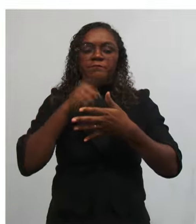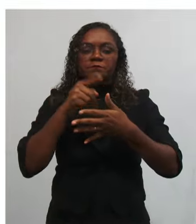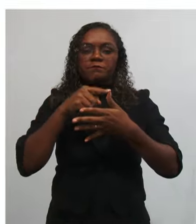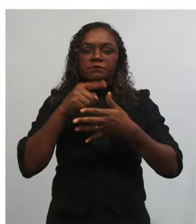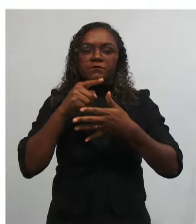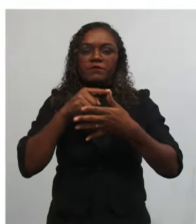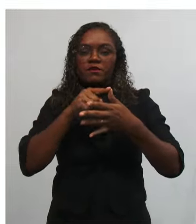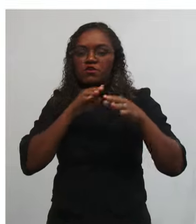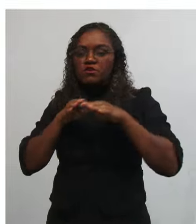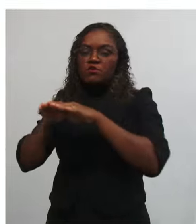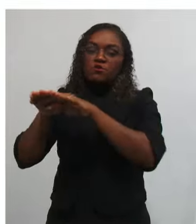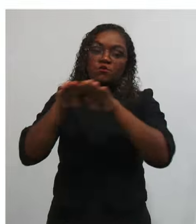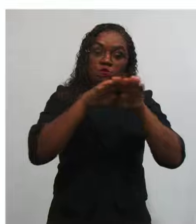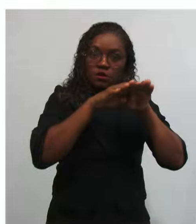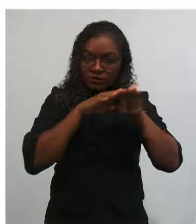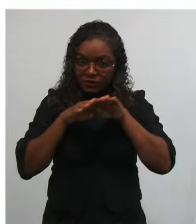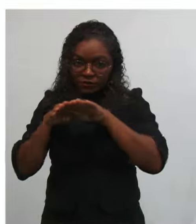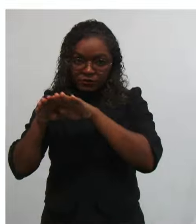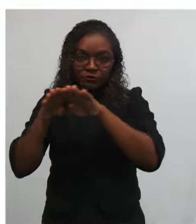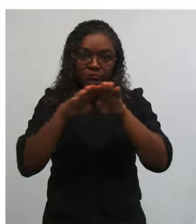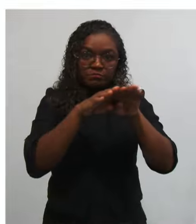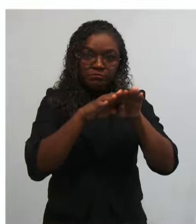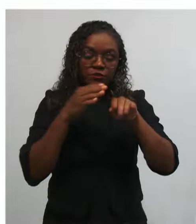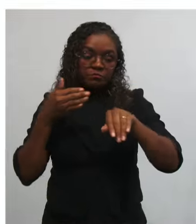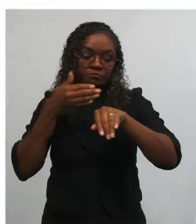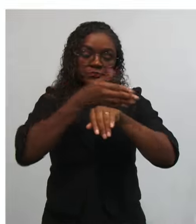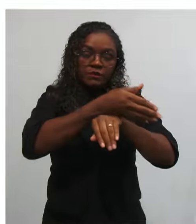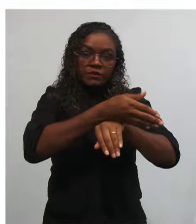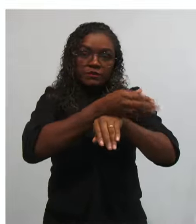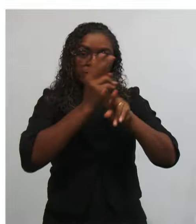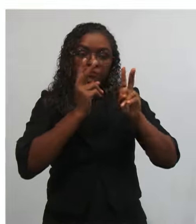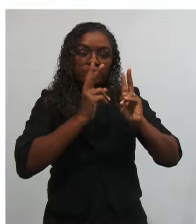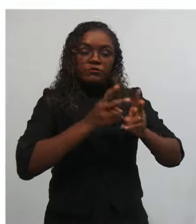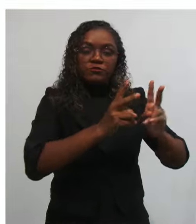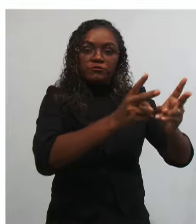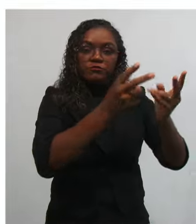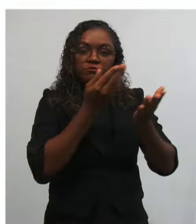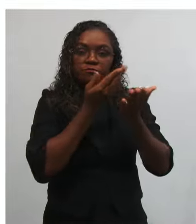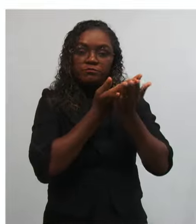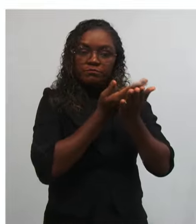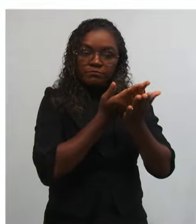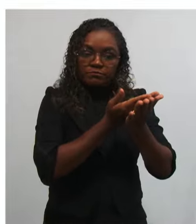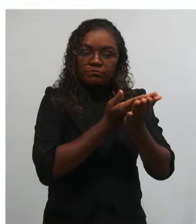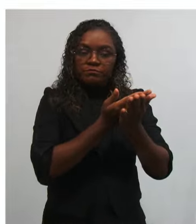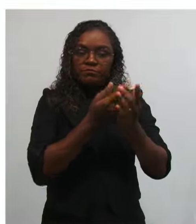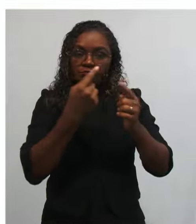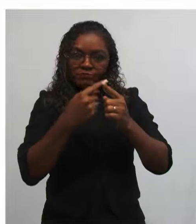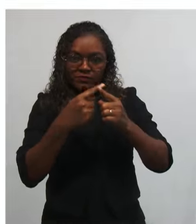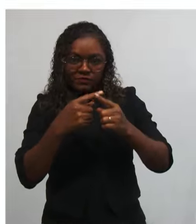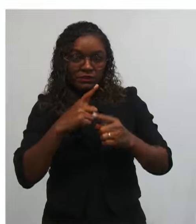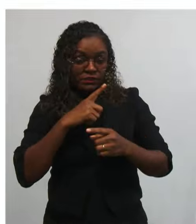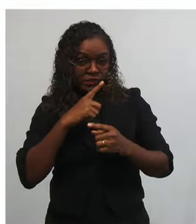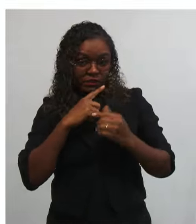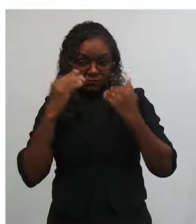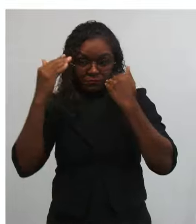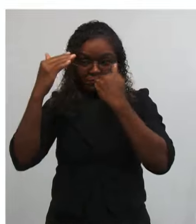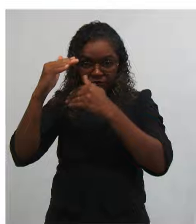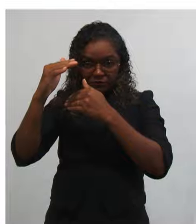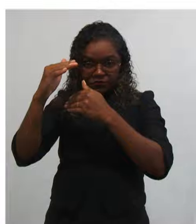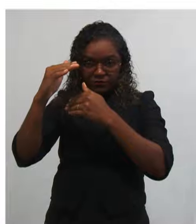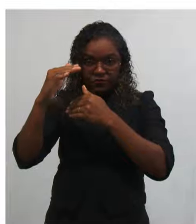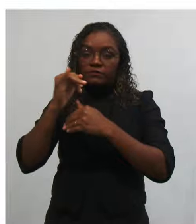condições para o acesso e permanência então pensar que eu estou fazendo uma avaliação que realmente inclui que